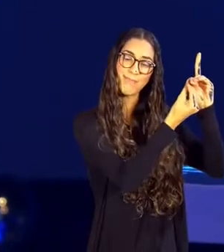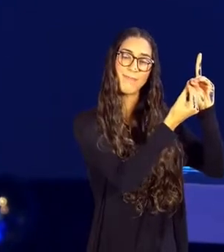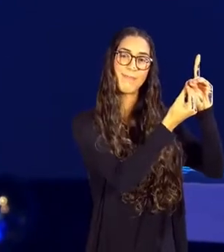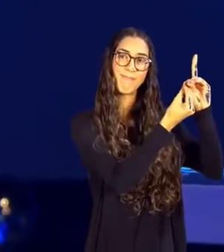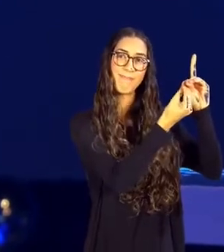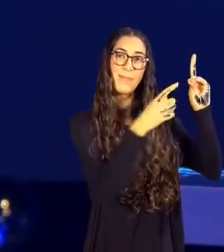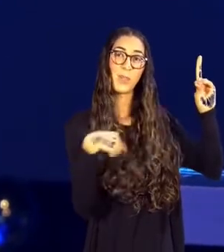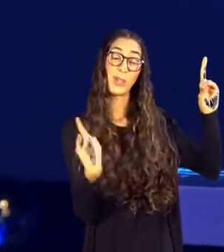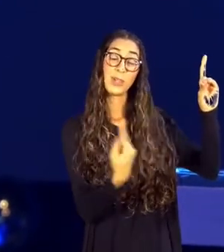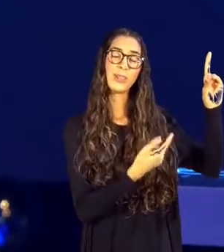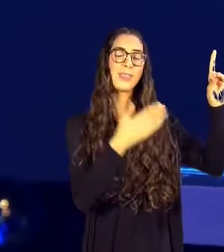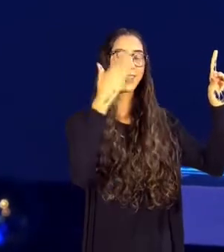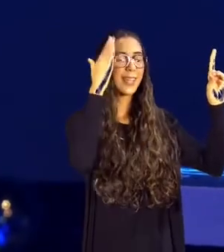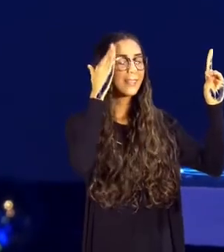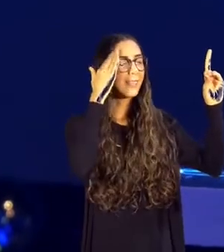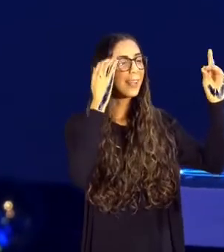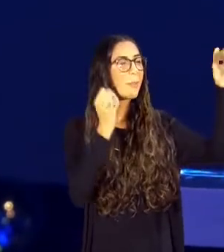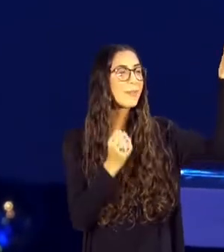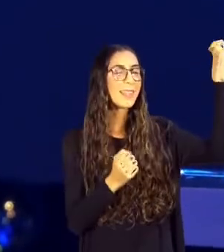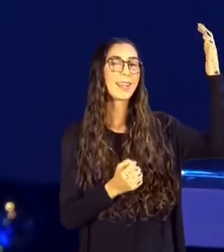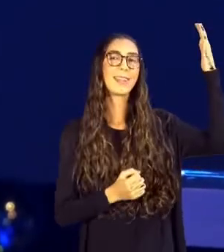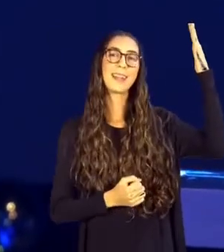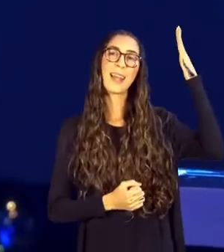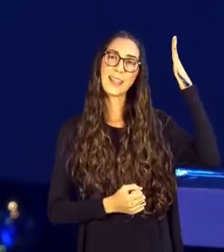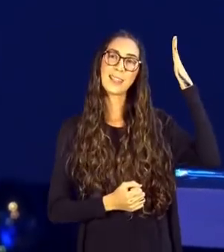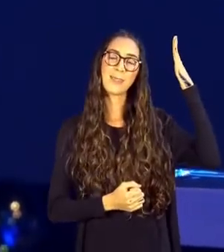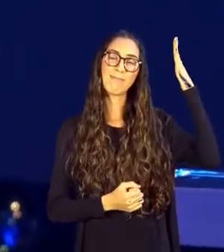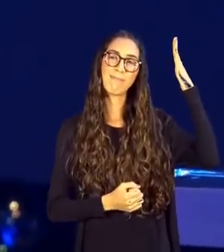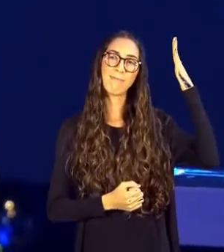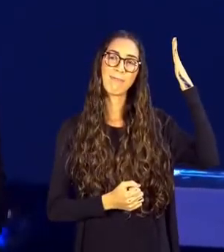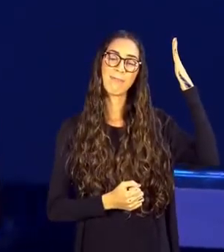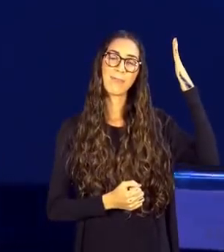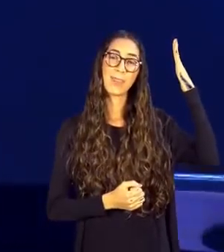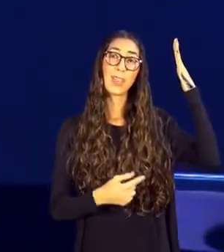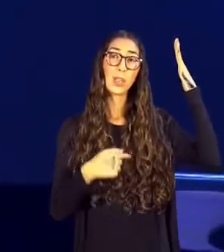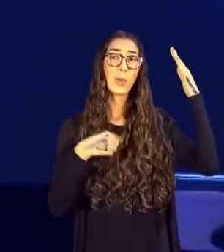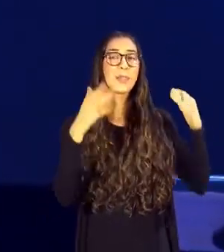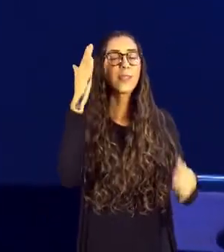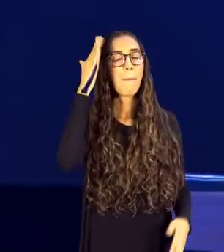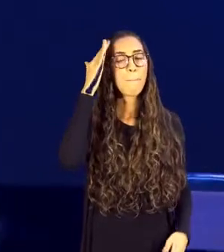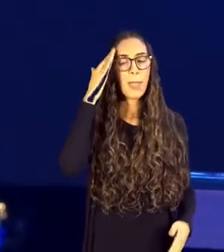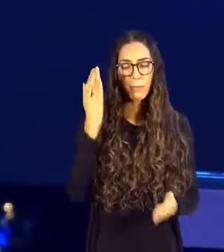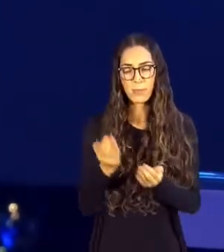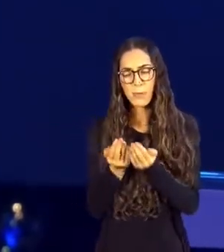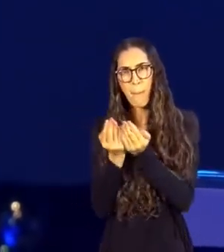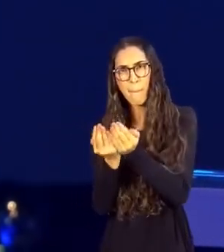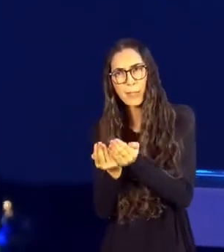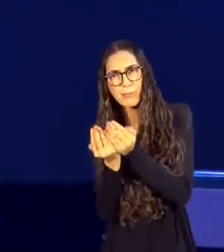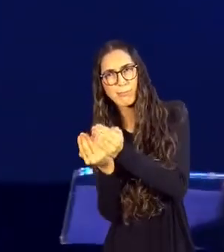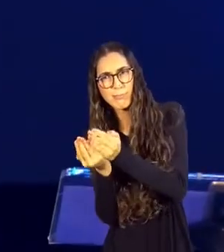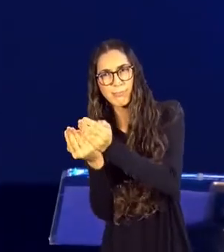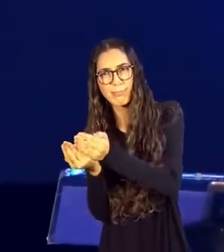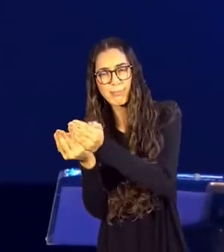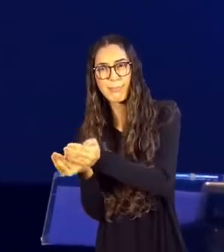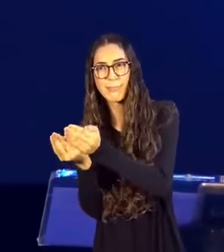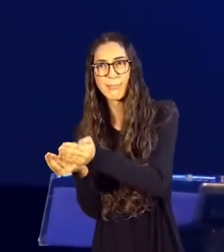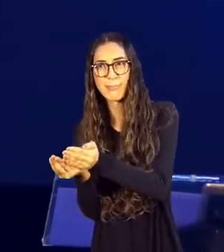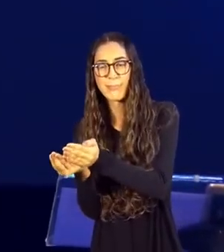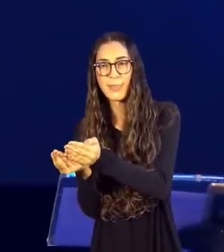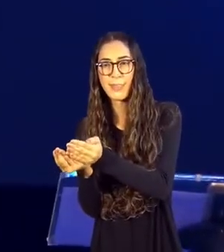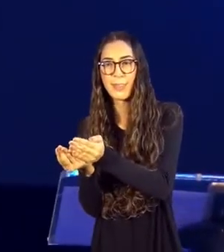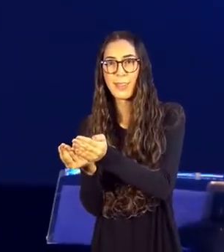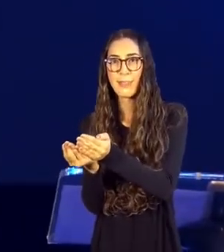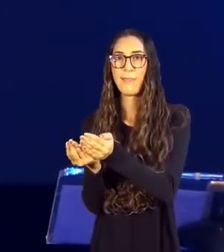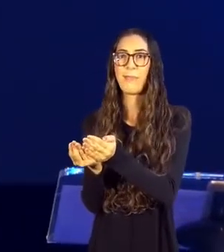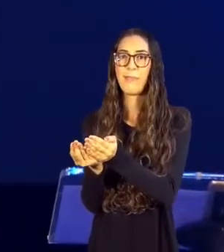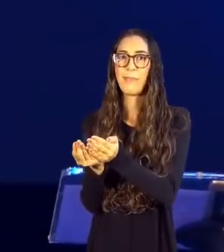e saber que, mesmo que o nosso barco furado, o barco que é furado, ele começa a encher de água, a